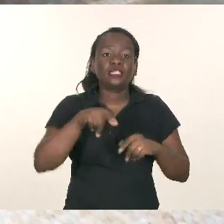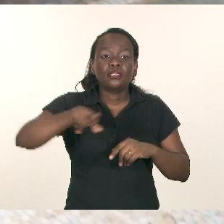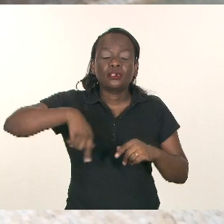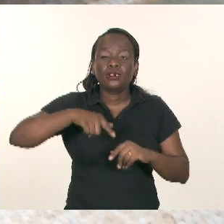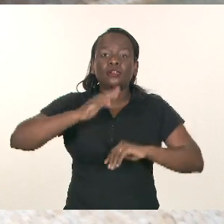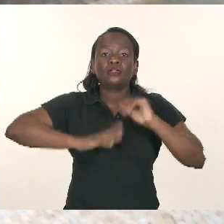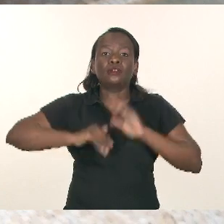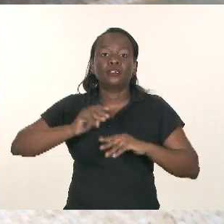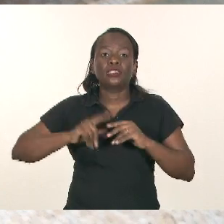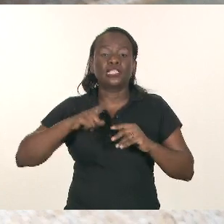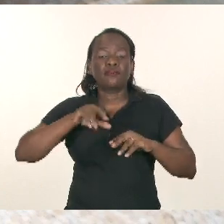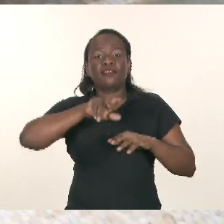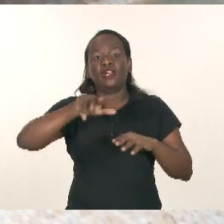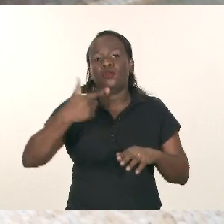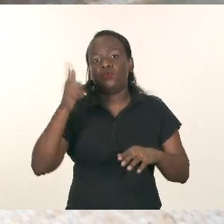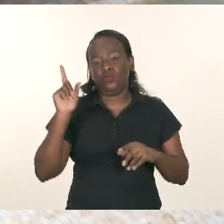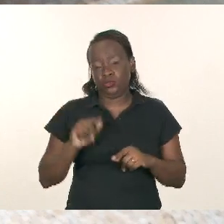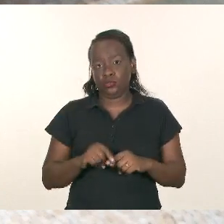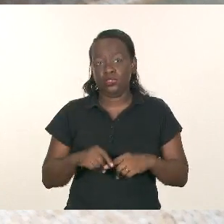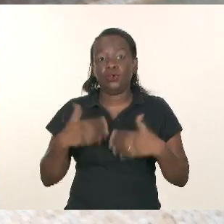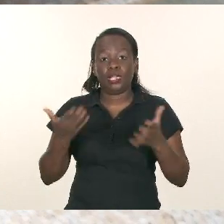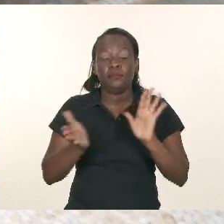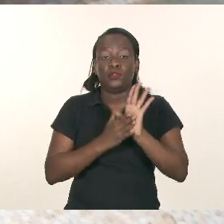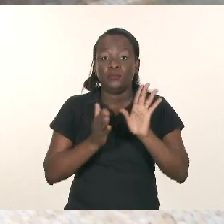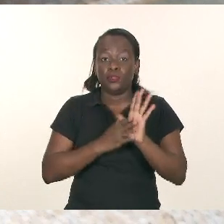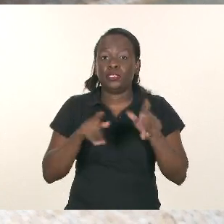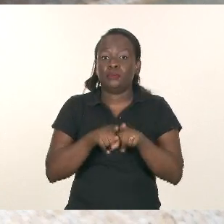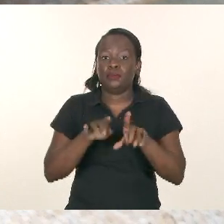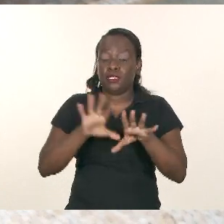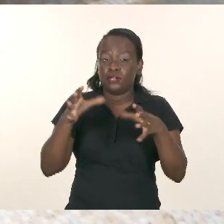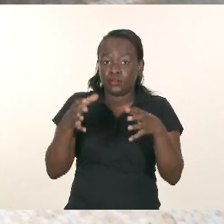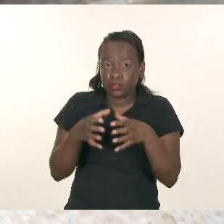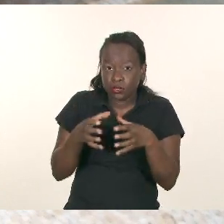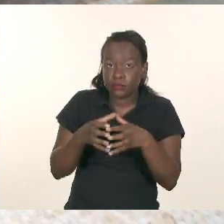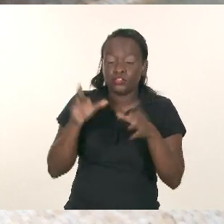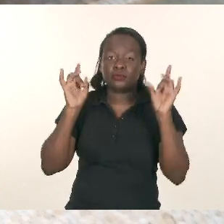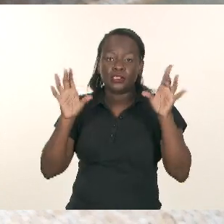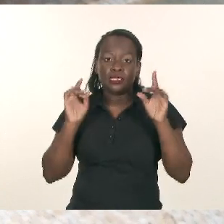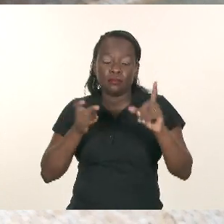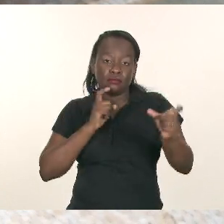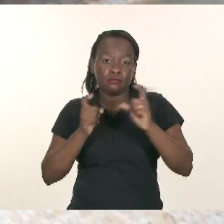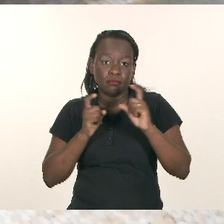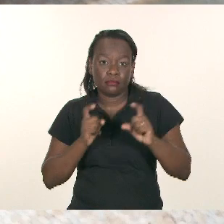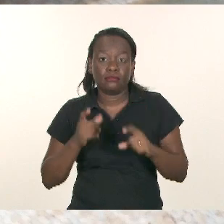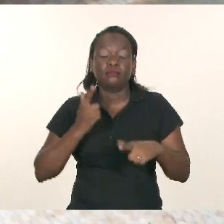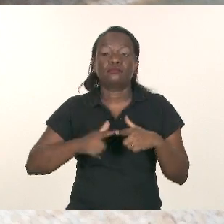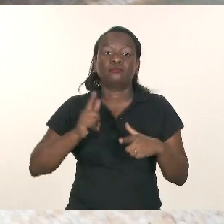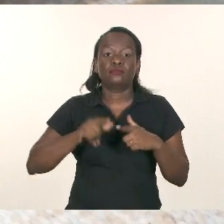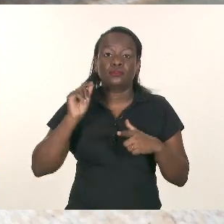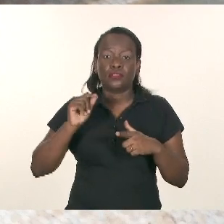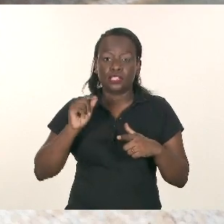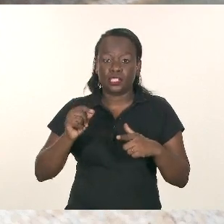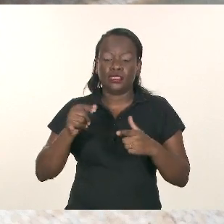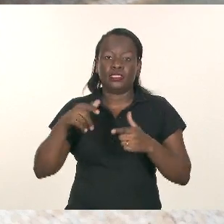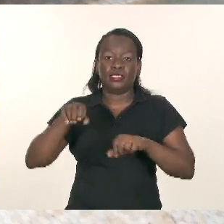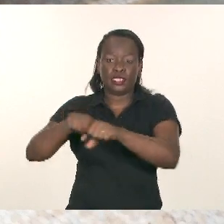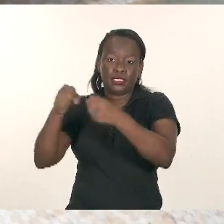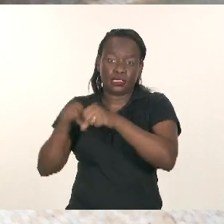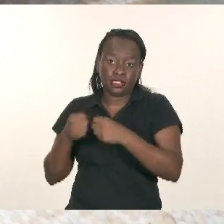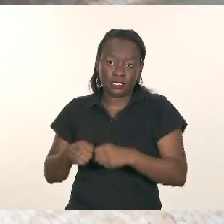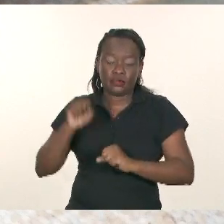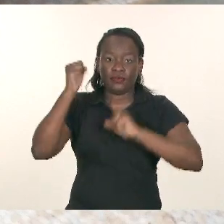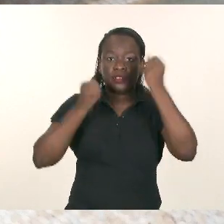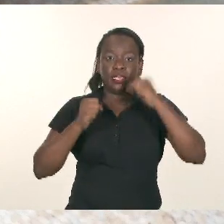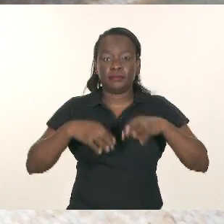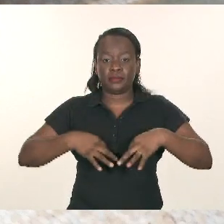vocações. E eu queria propor, senhor presidente, que a gente crie uma comissão especial para discutir a questão do desmonte da